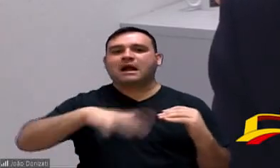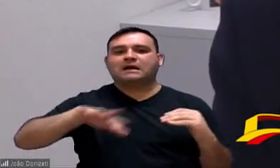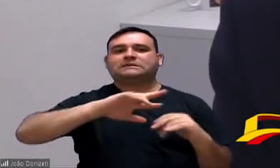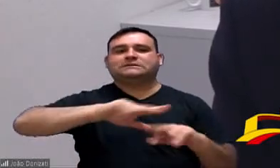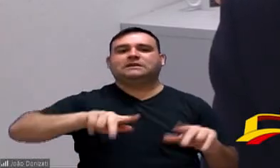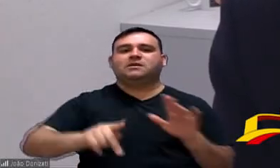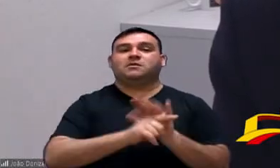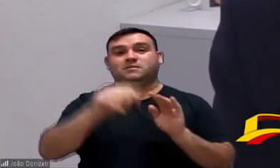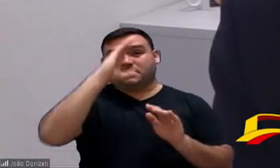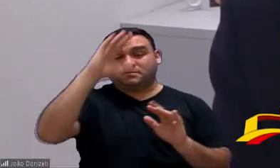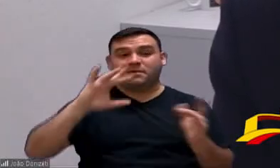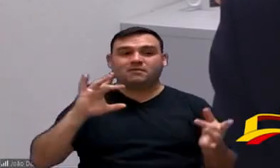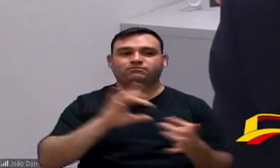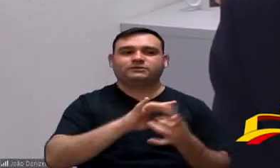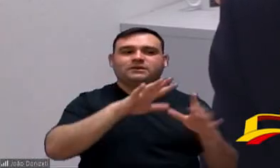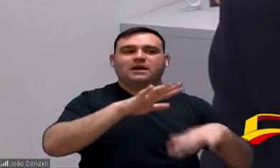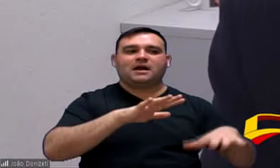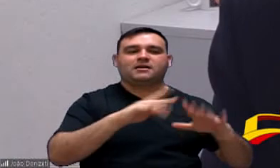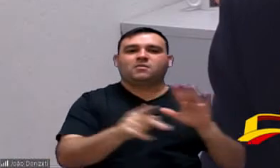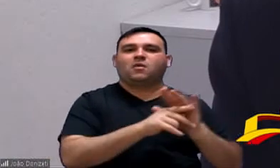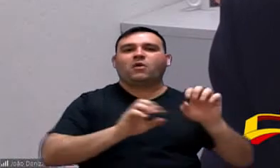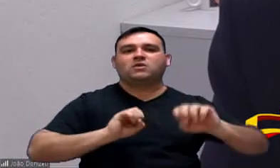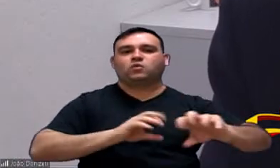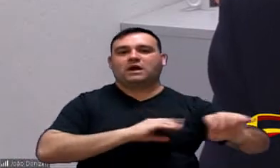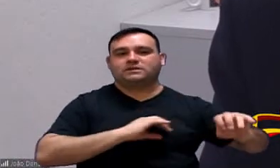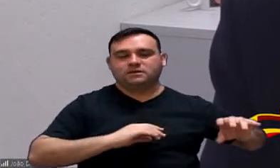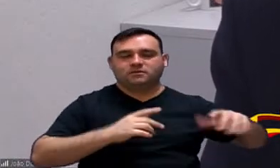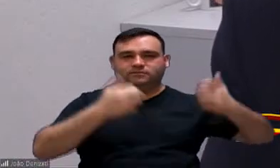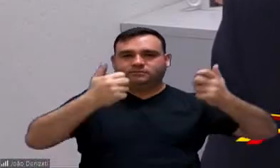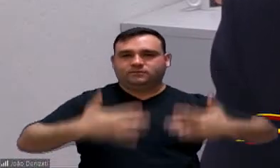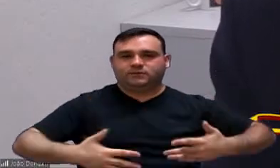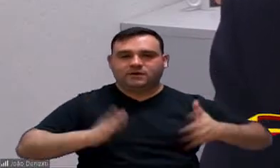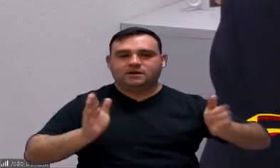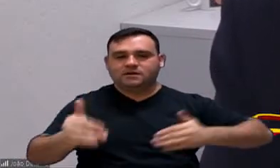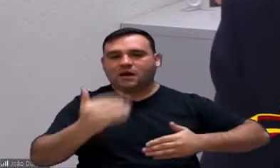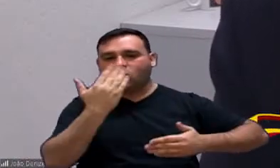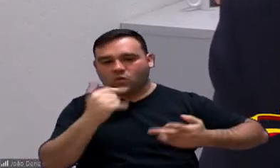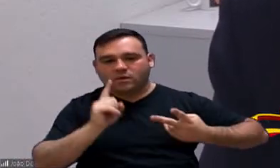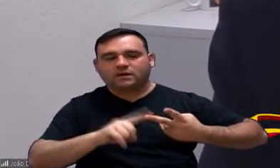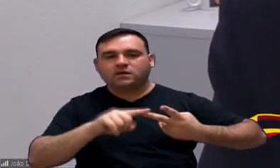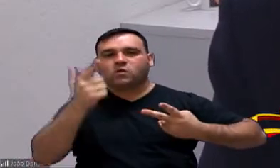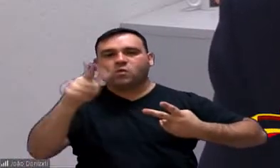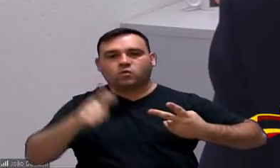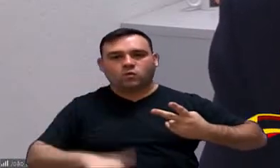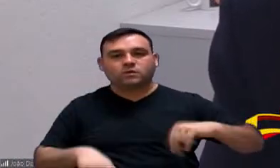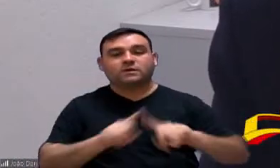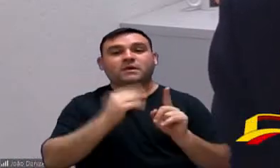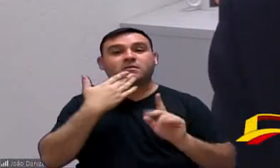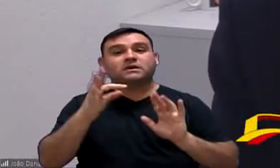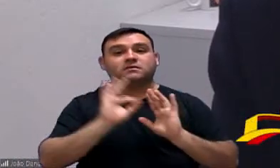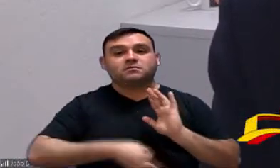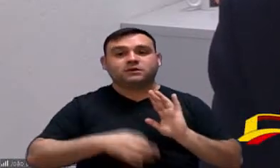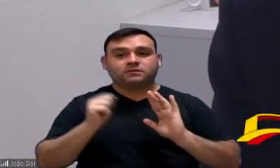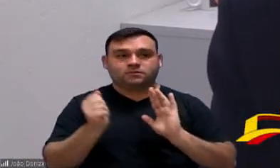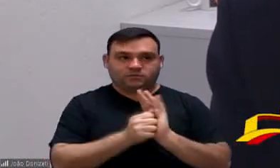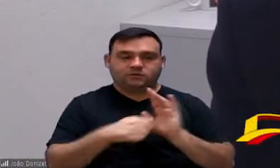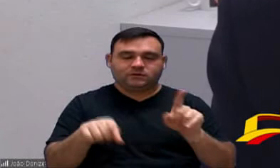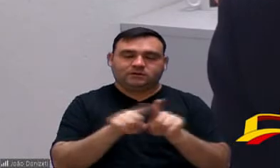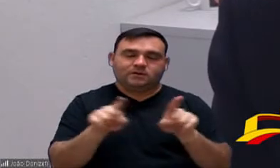aí, principalmente ligadas aos serviços da educação, que é o kit e tudo mais. Então, solicito a minha inscrição também para